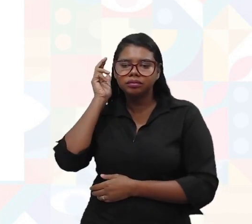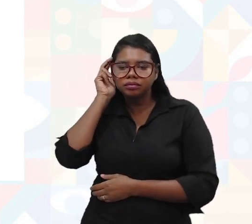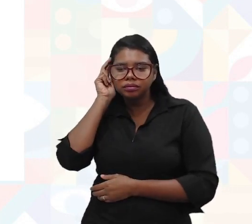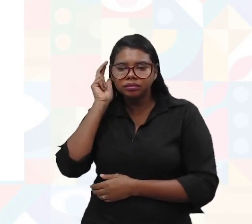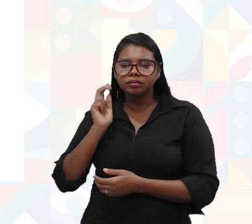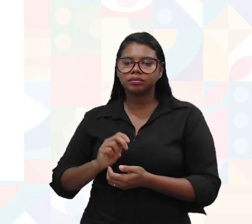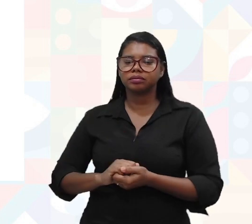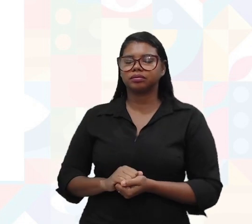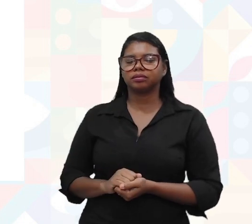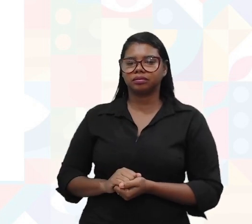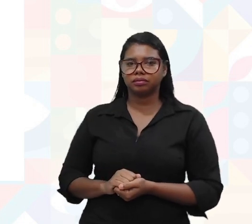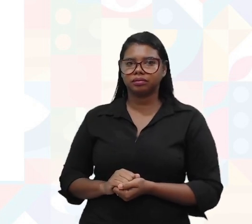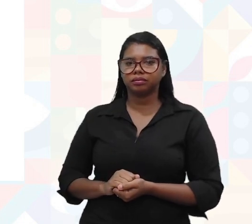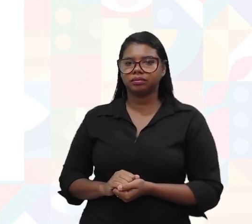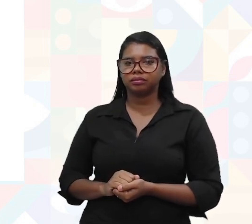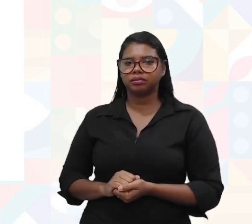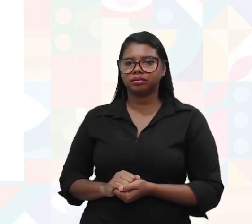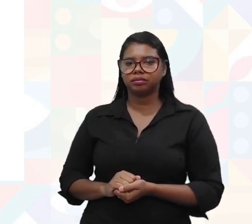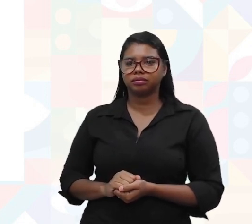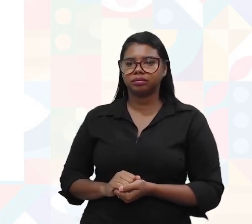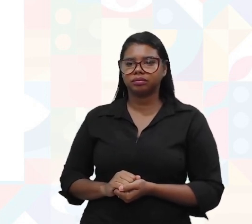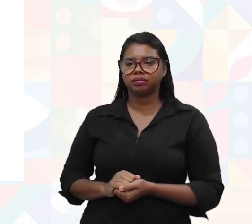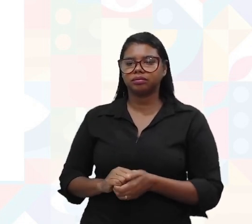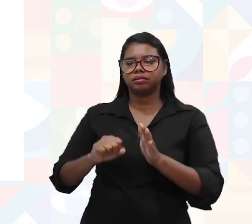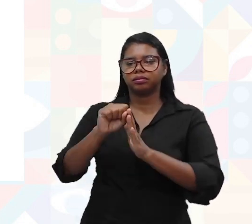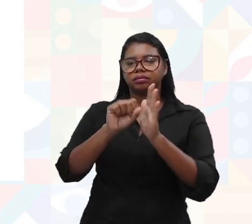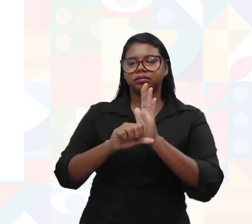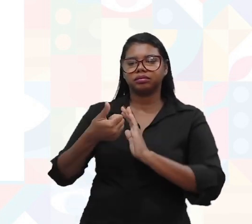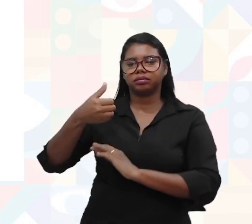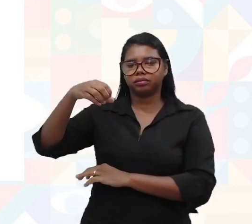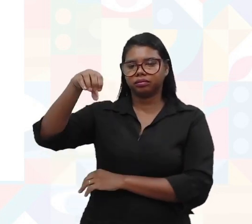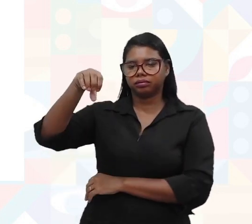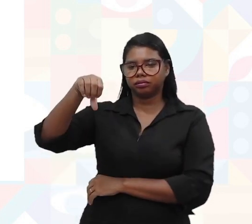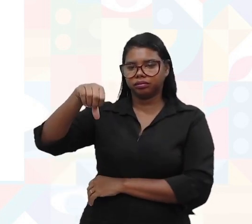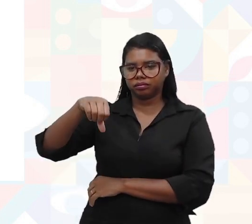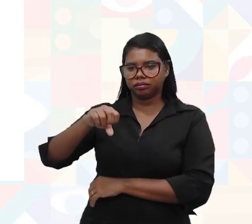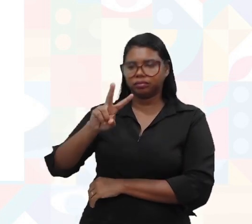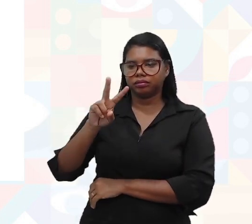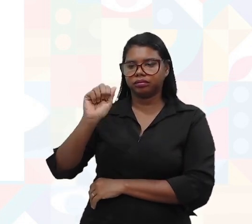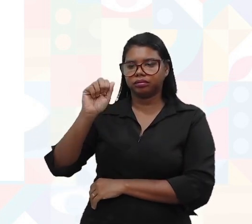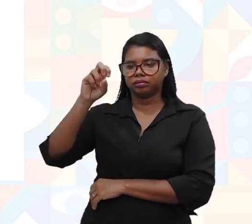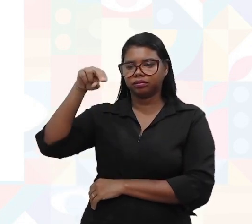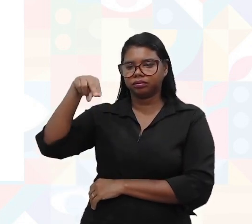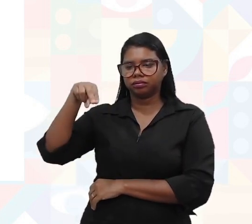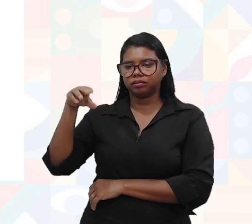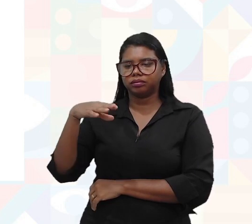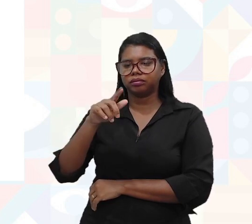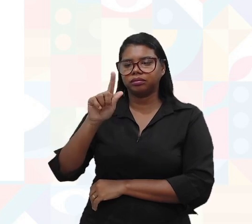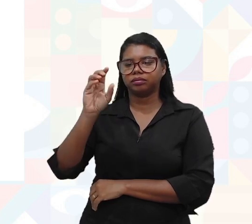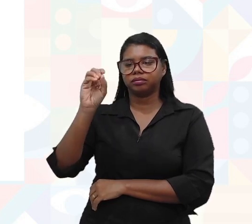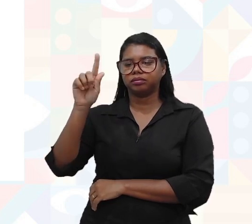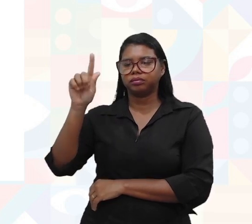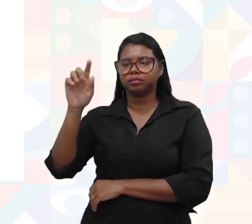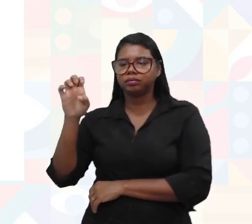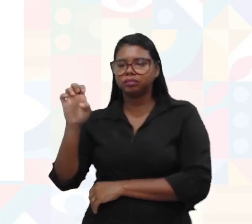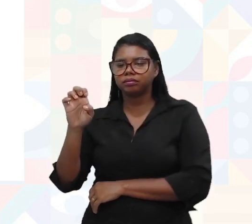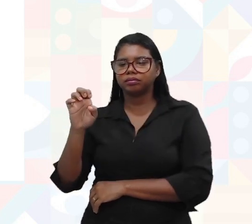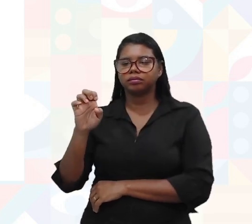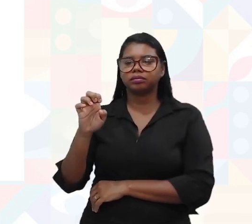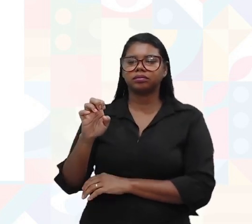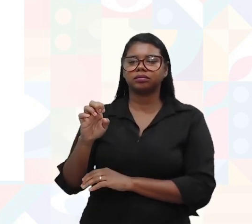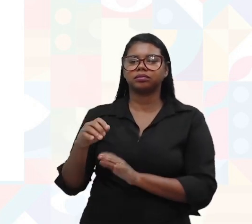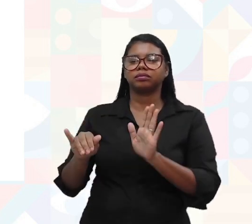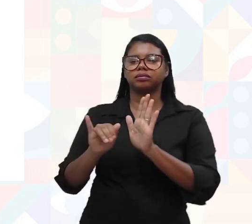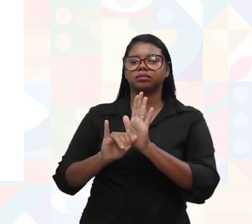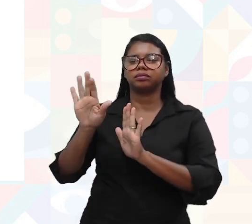era um artista, né, do século XIX, ele era pós-impressionista, e infelizmente